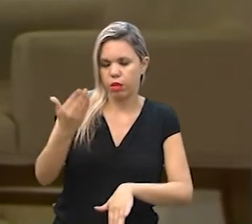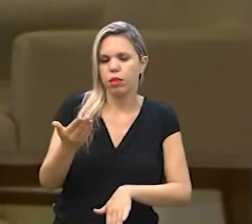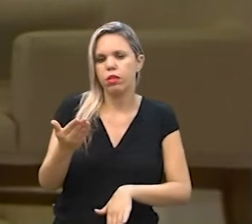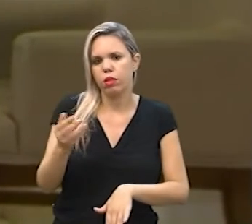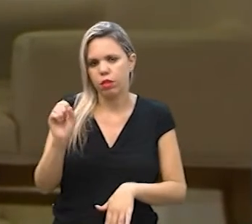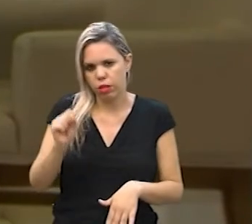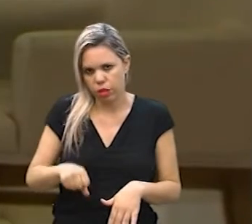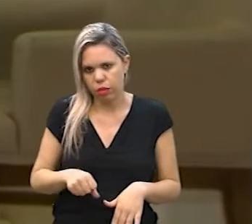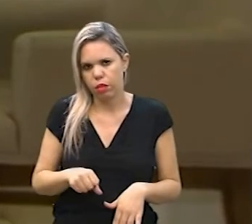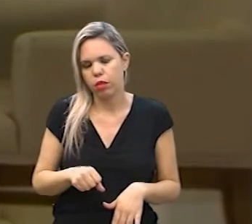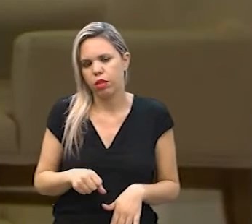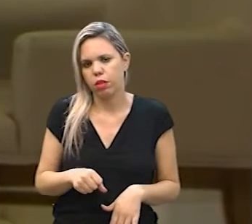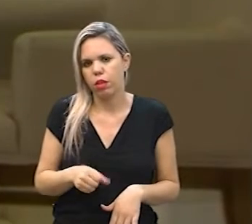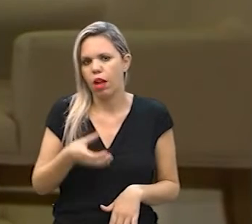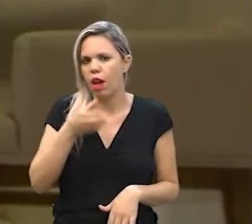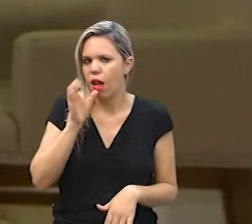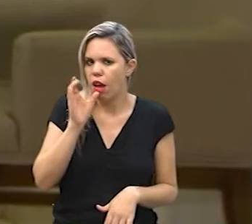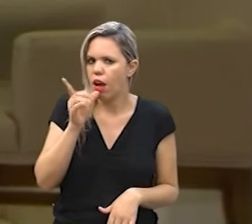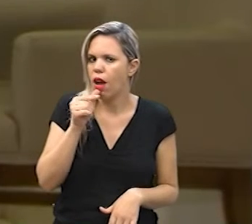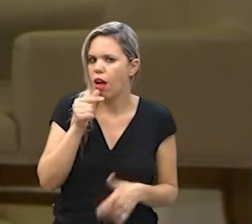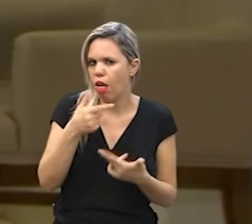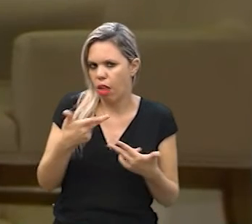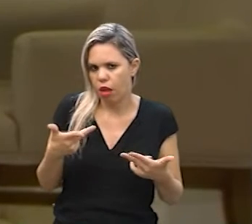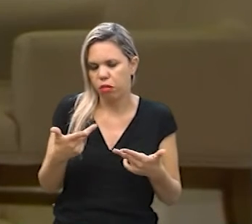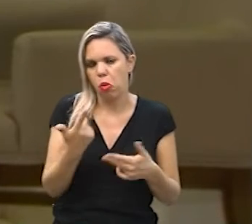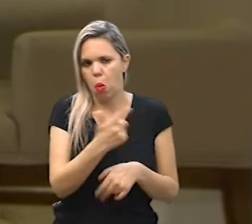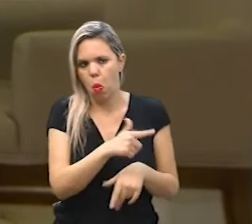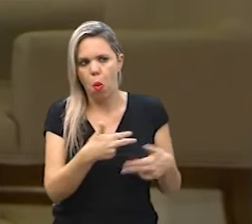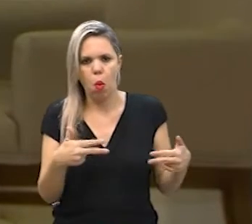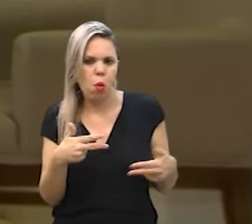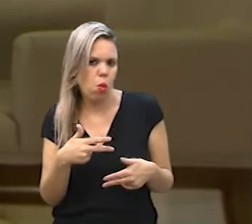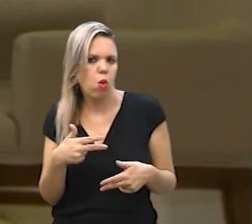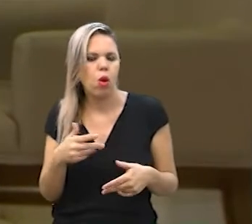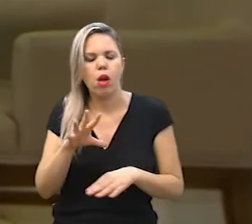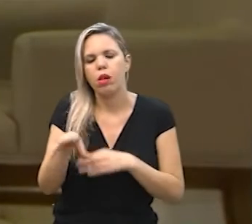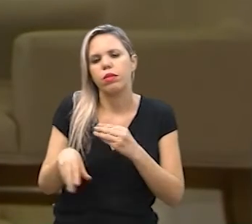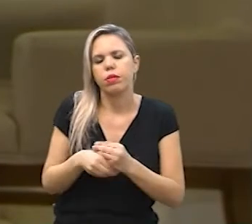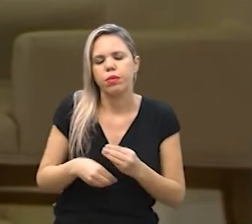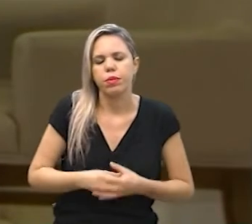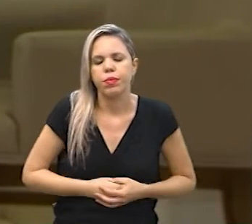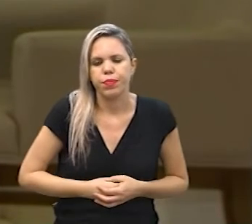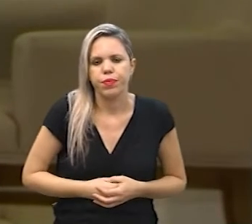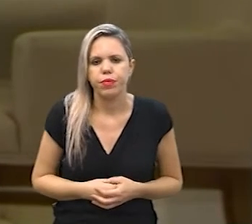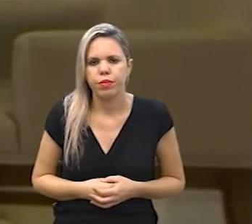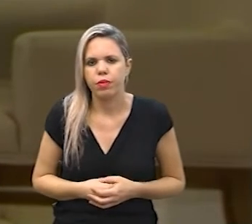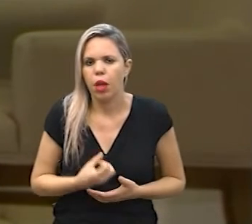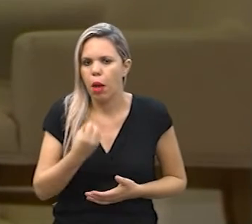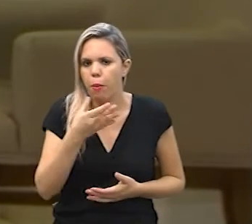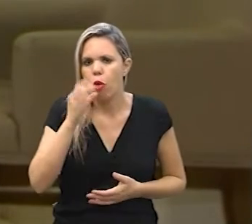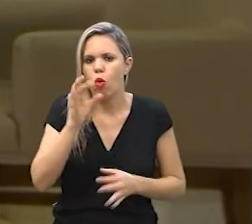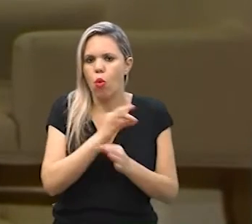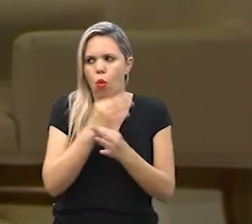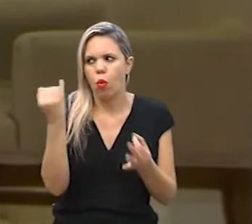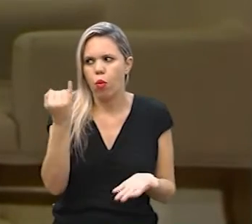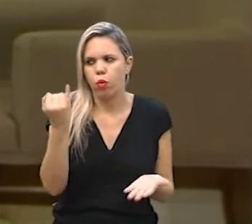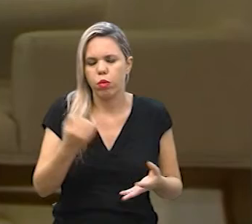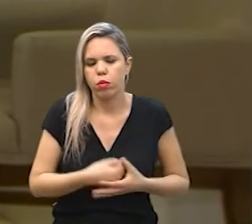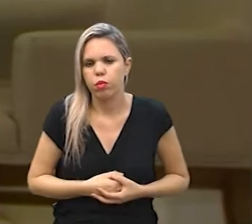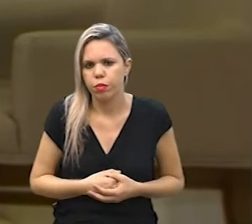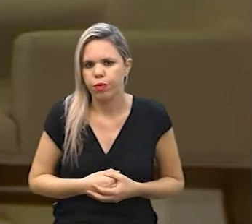receber um aporte de água ou outro líquido, né? Para complementar. Então uma boa hidratação é